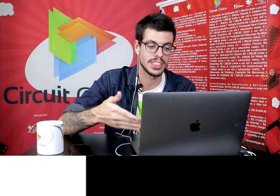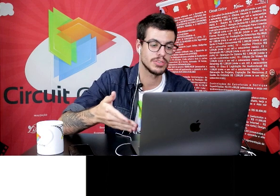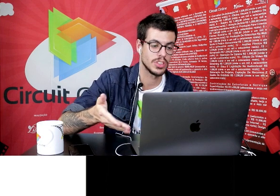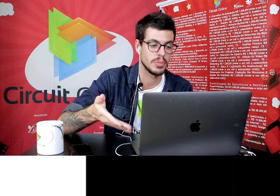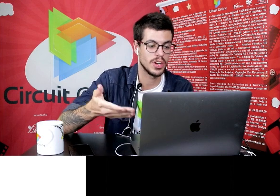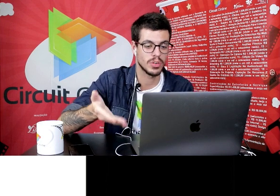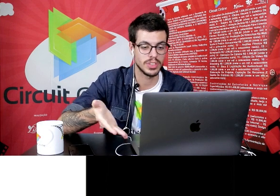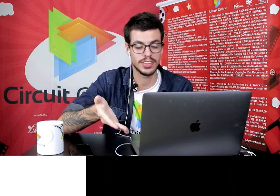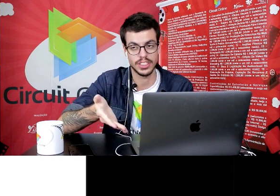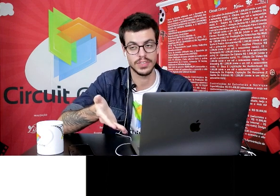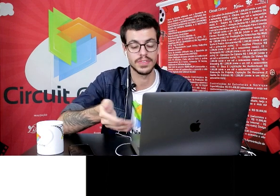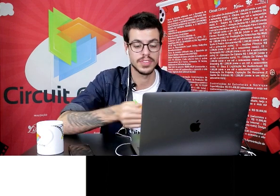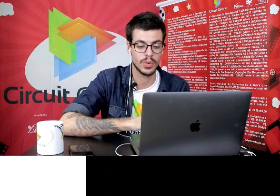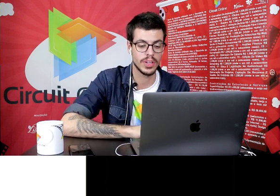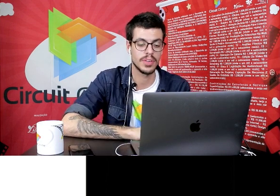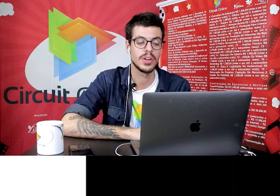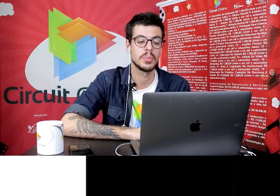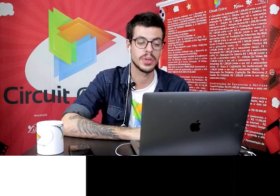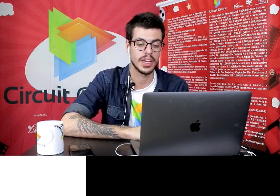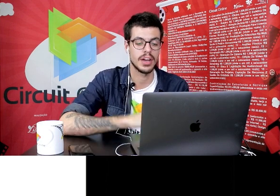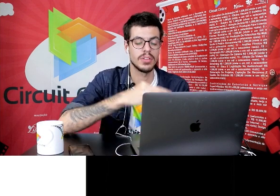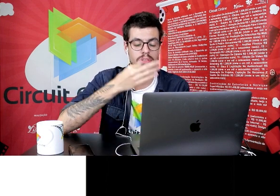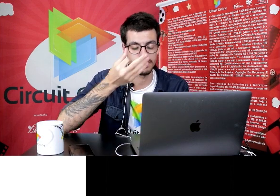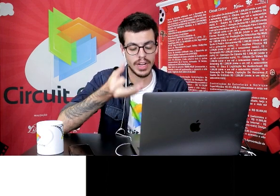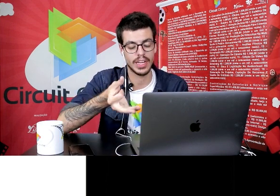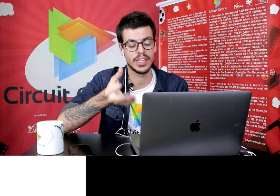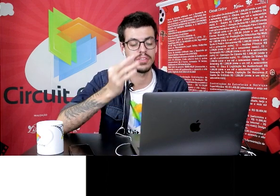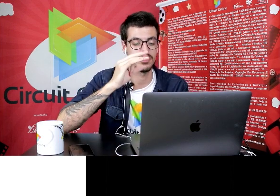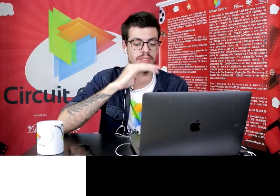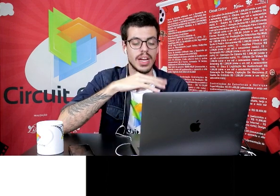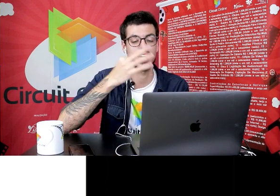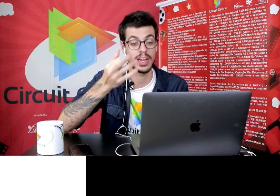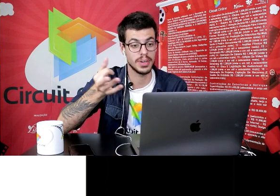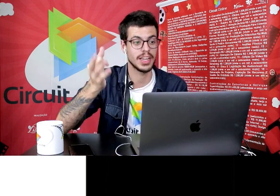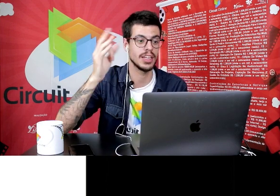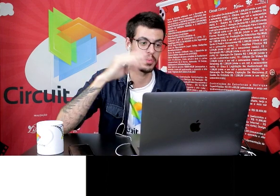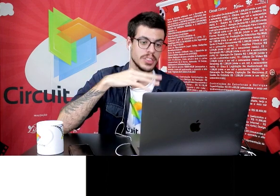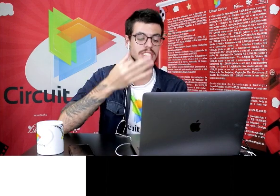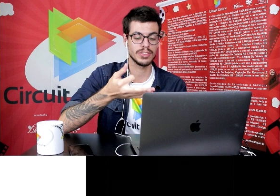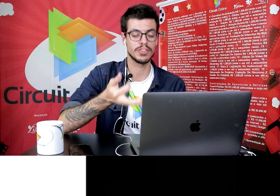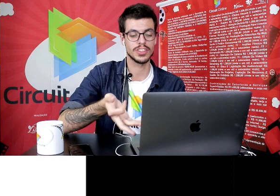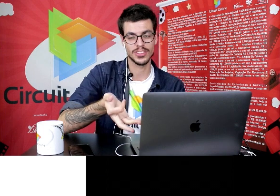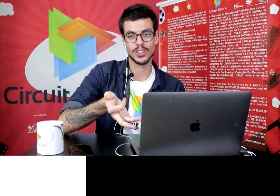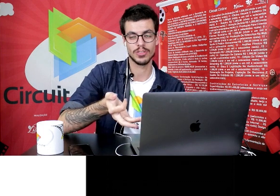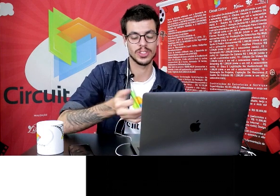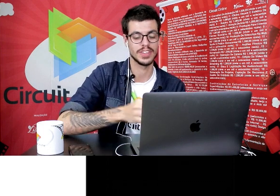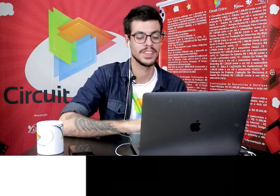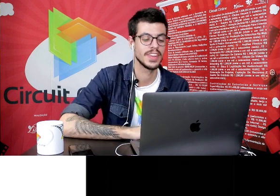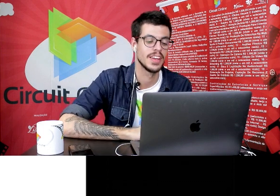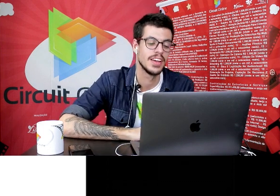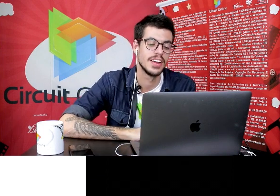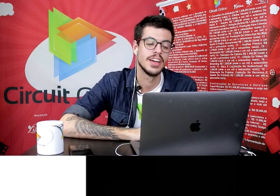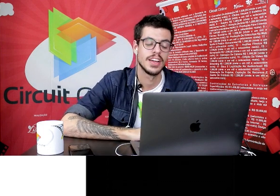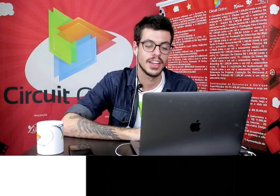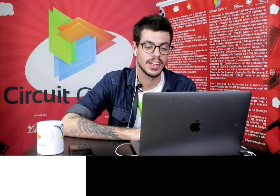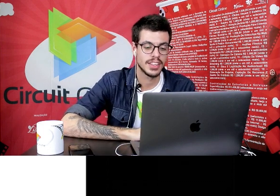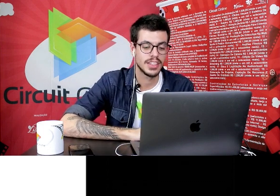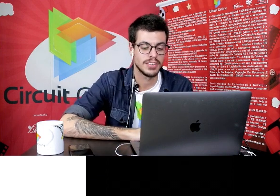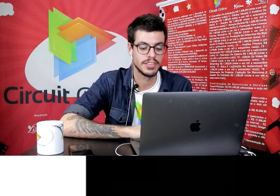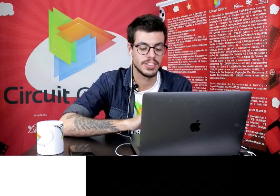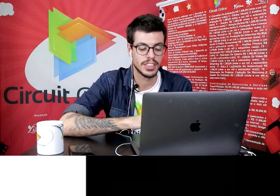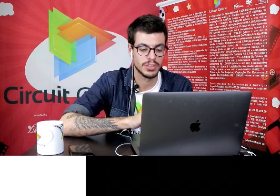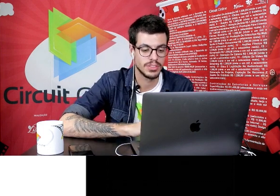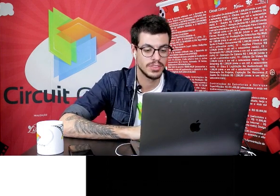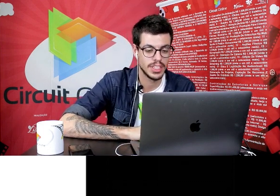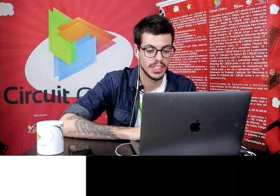melhor, assim, funciona melhor com o DaVinci, tranquilo? Porque é o arquivo da câmera que é do mesmo desenvolvedor do software.